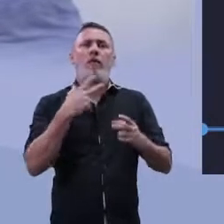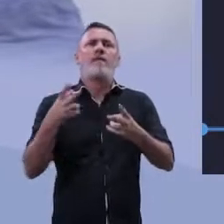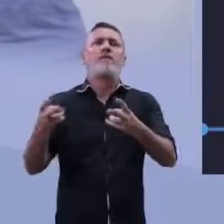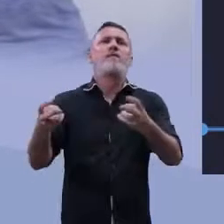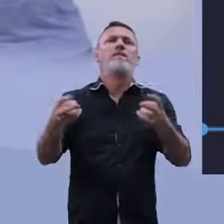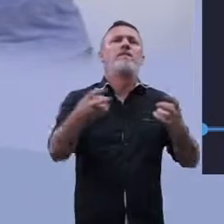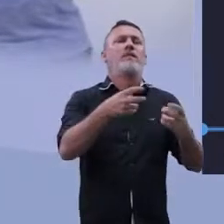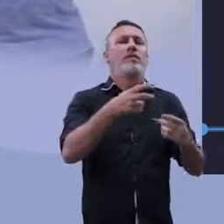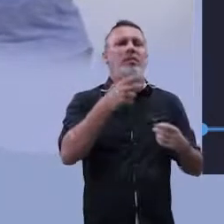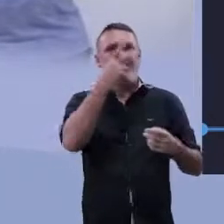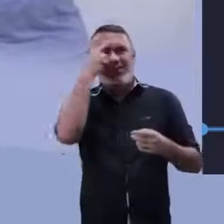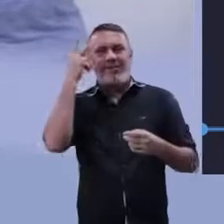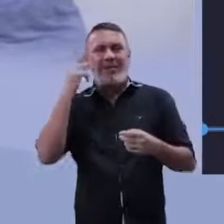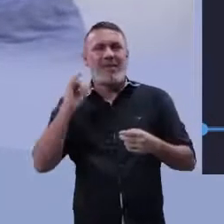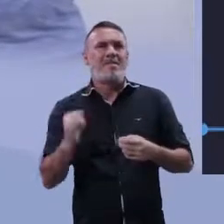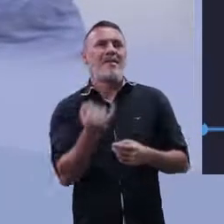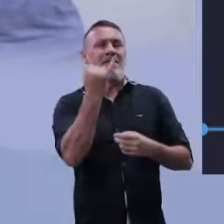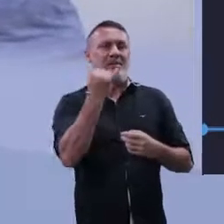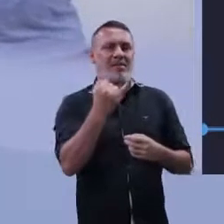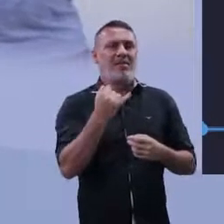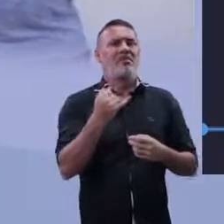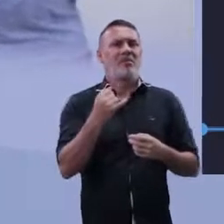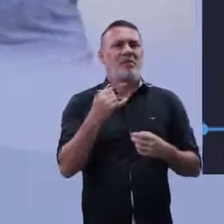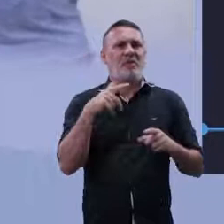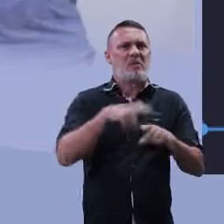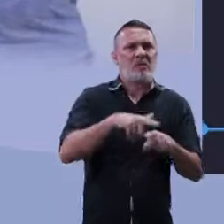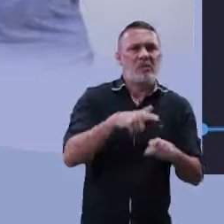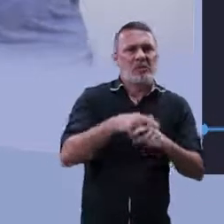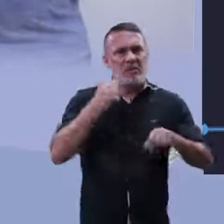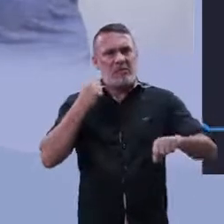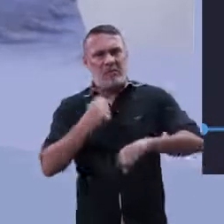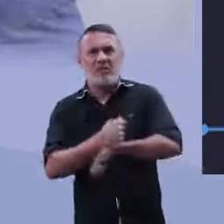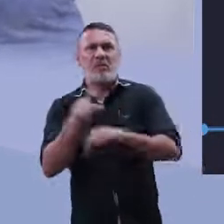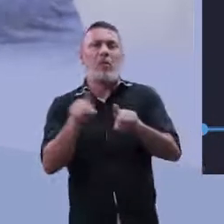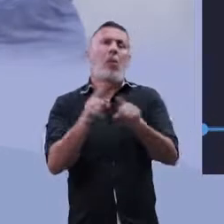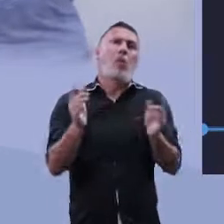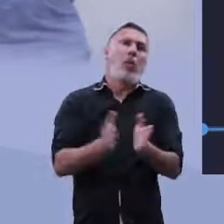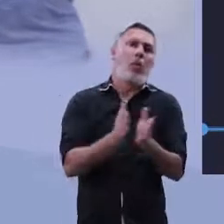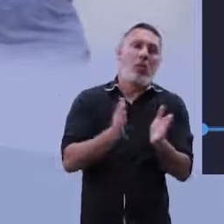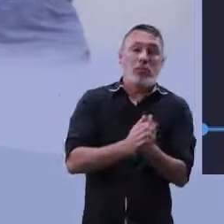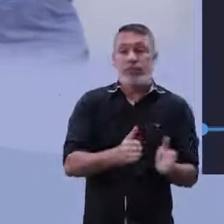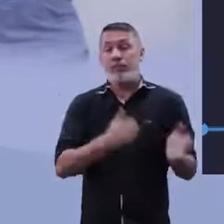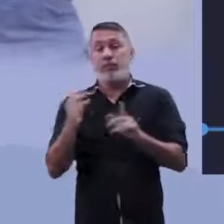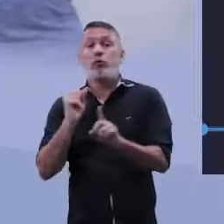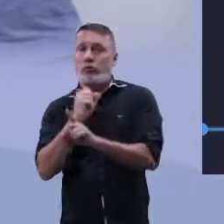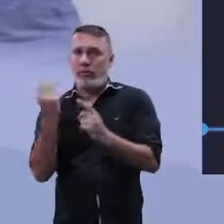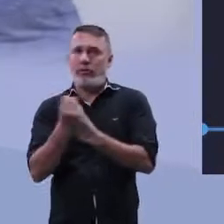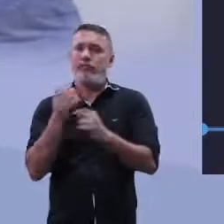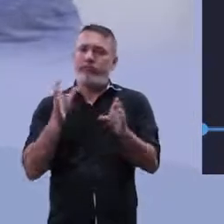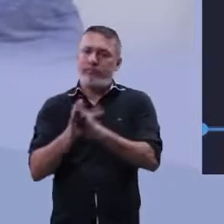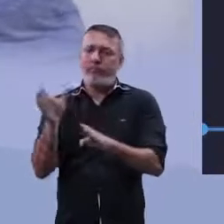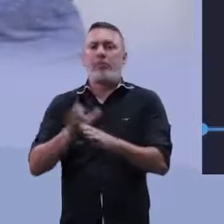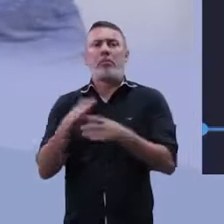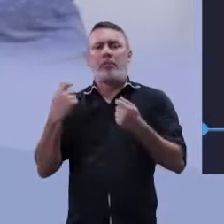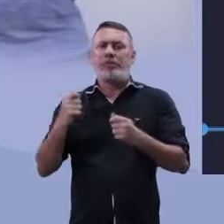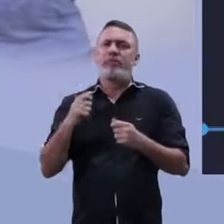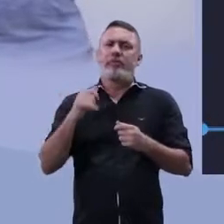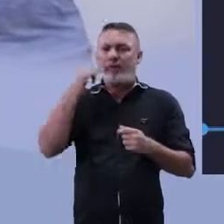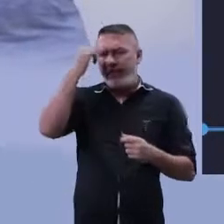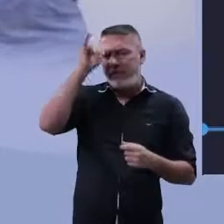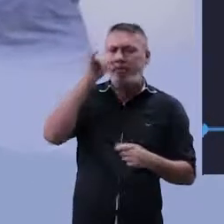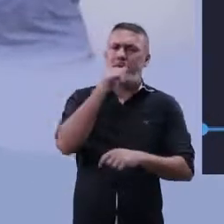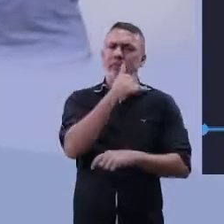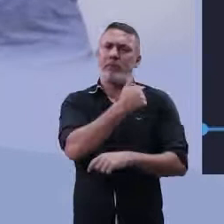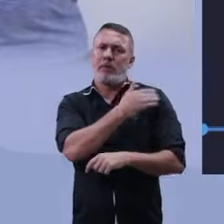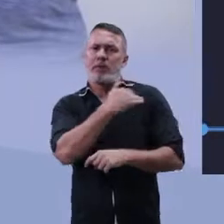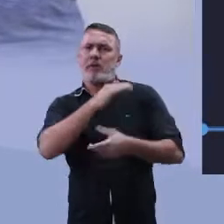né, exploração de mão de obra, e nem que eles venham entrar na miséria, e a própria sociedade para que não haja preconceitos. Aí